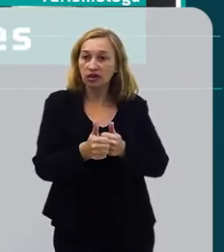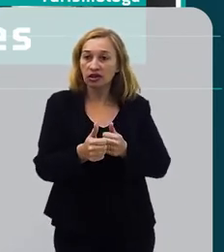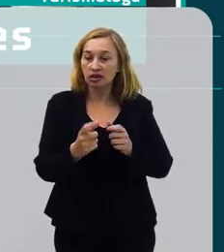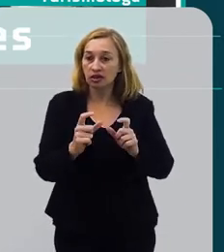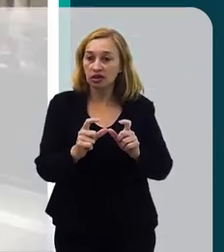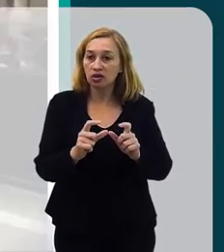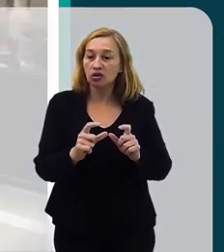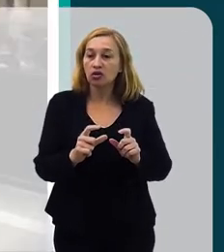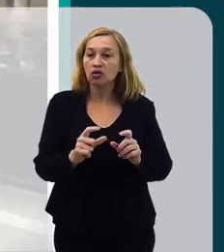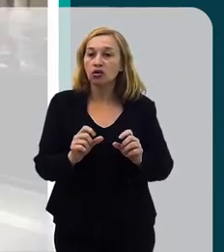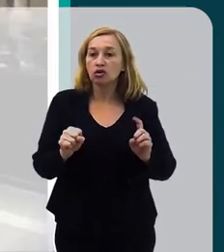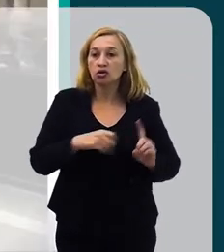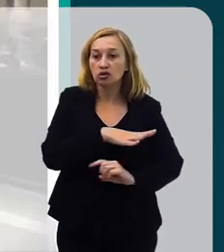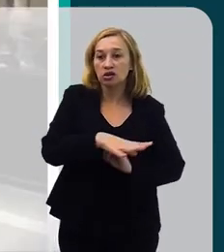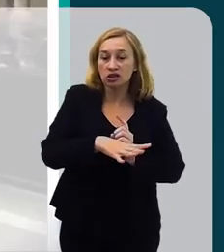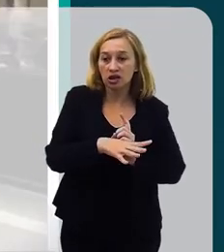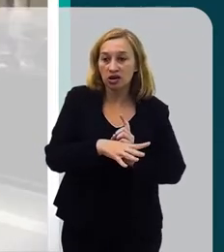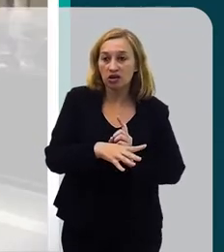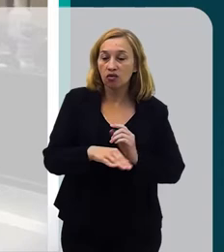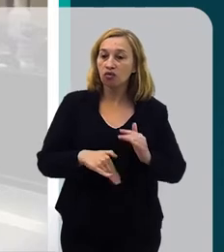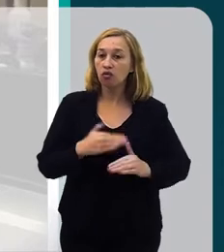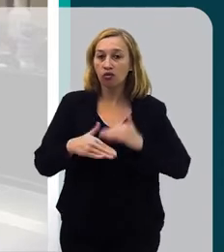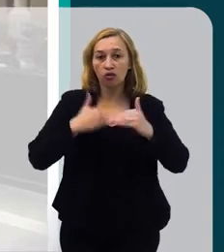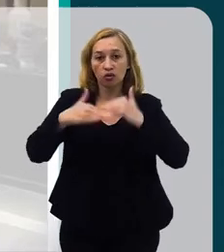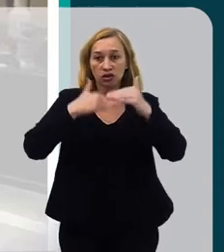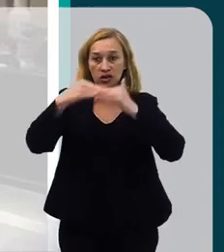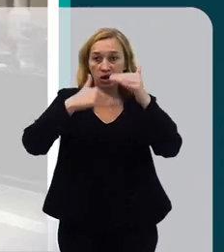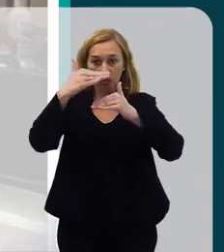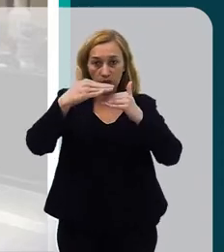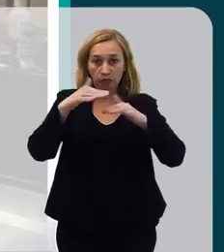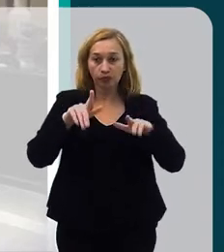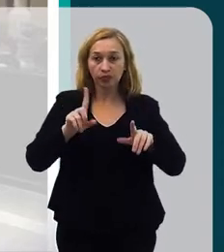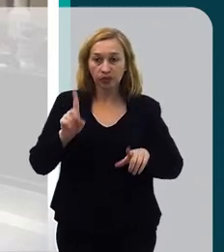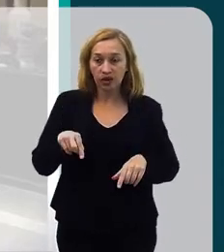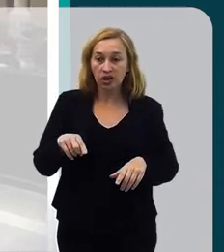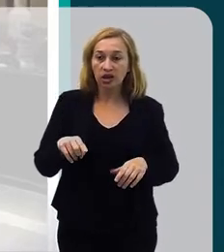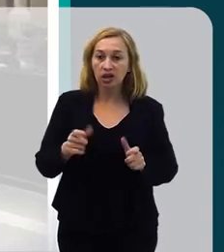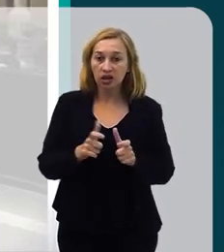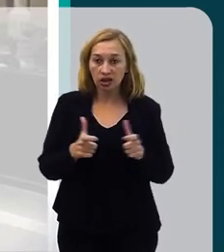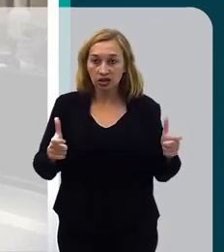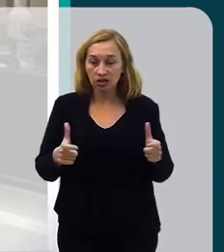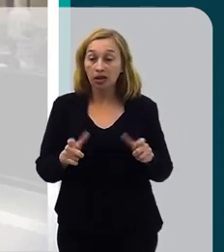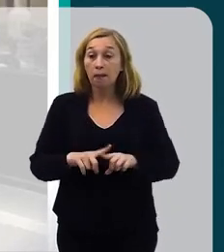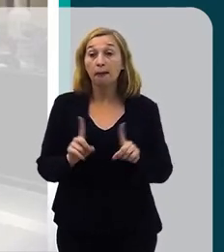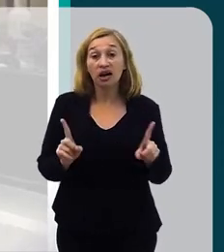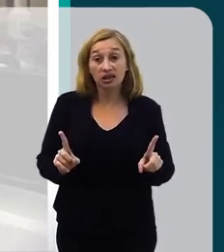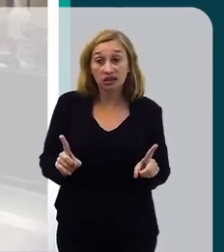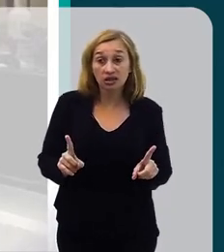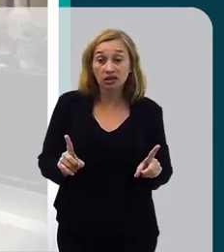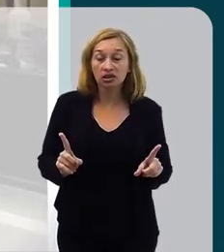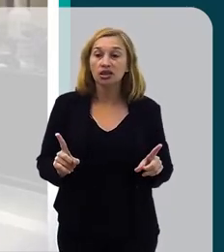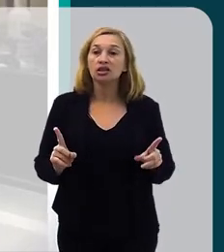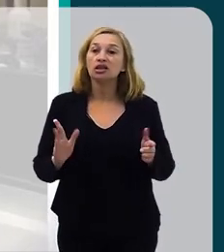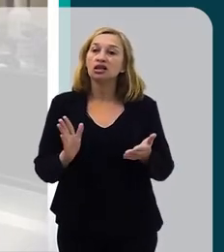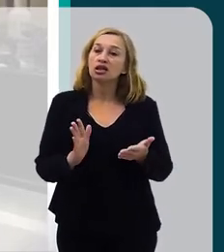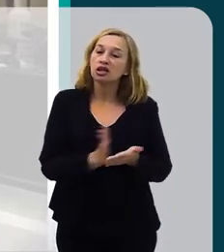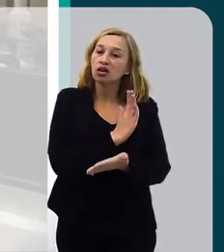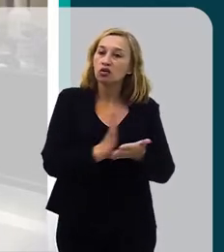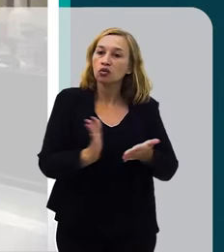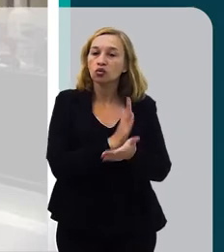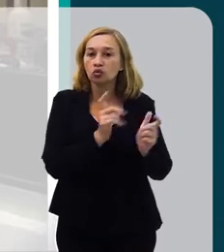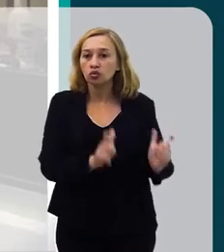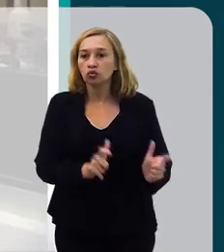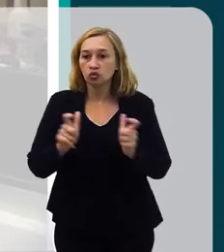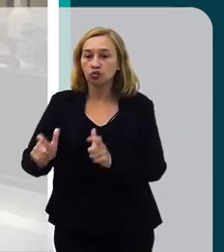na frente. Então, o nome social foi uma evolução, né, enorme, mas